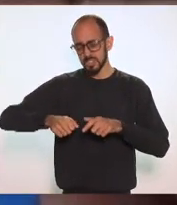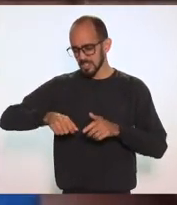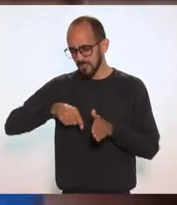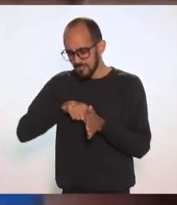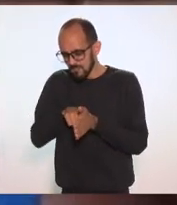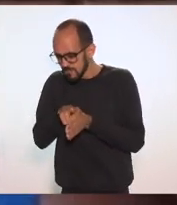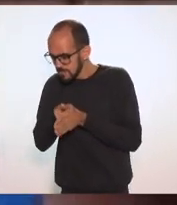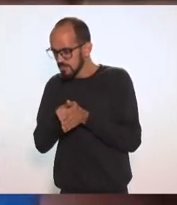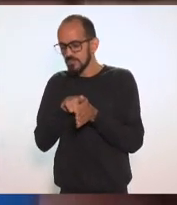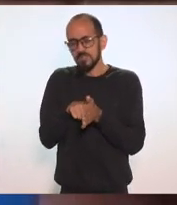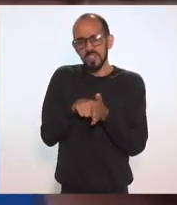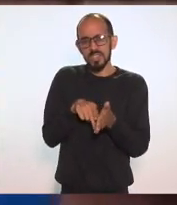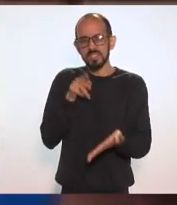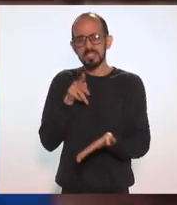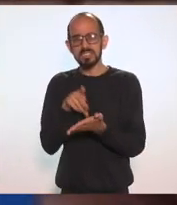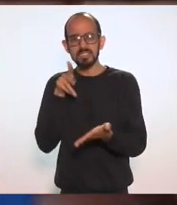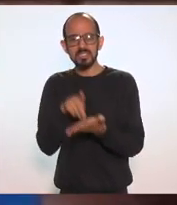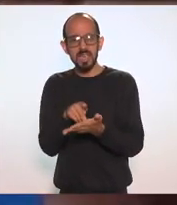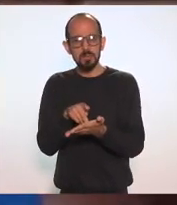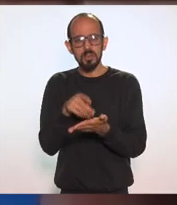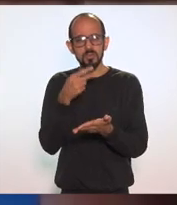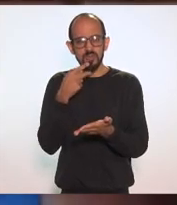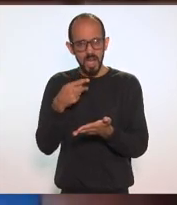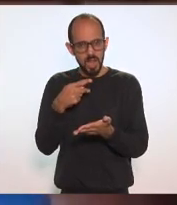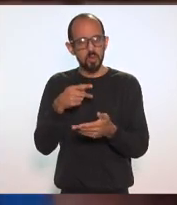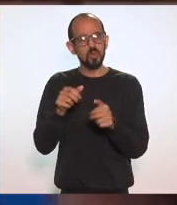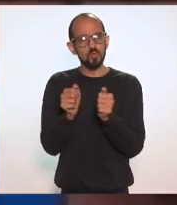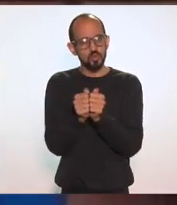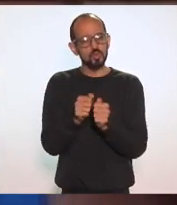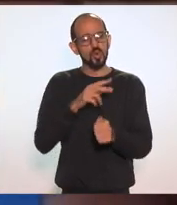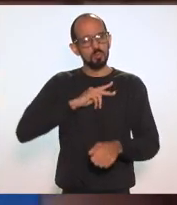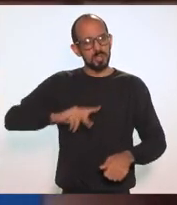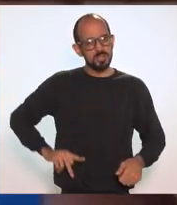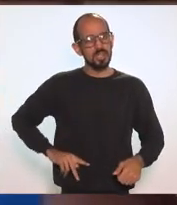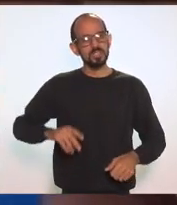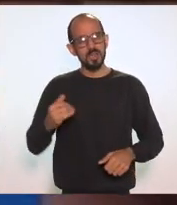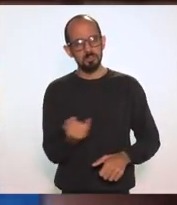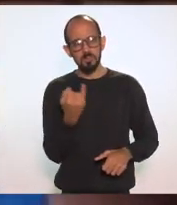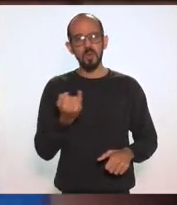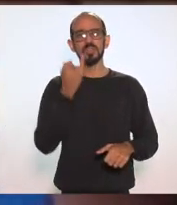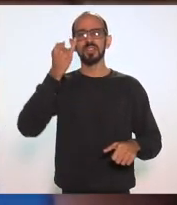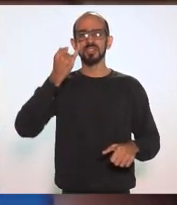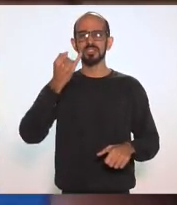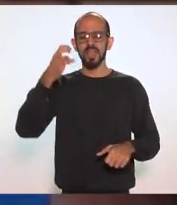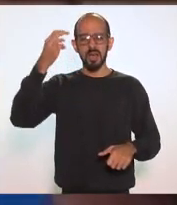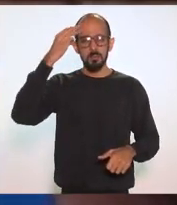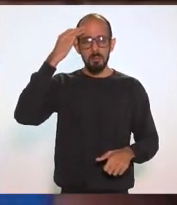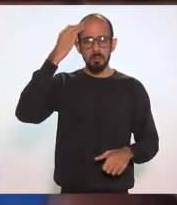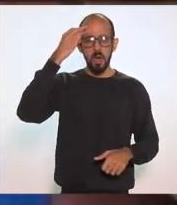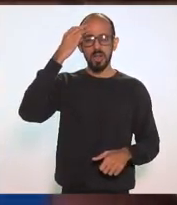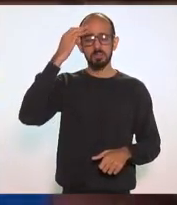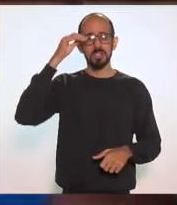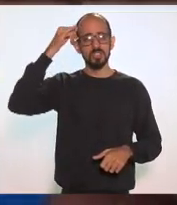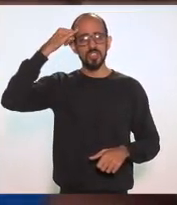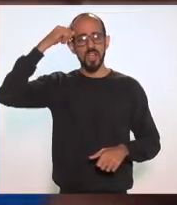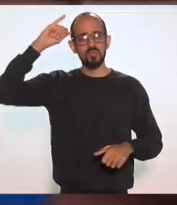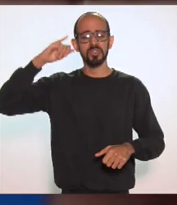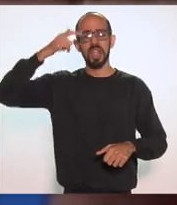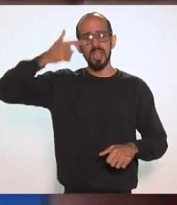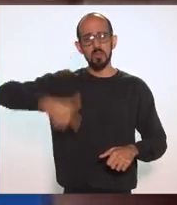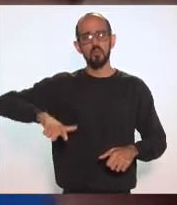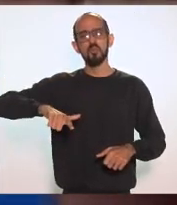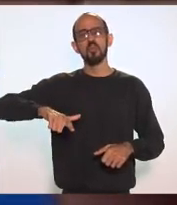e reiteradamente falo, inclusive com o nosso presidente, da importância da memória para que a gente não cometa os mesmos